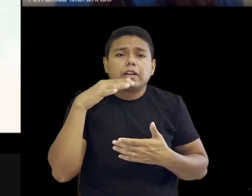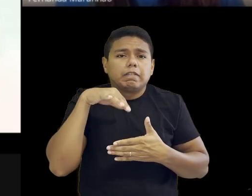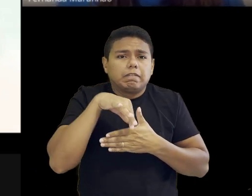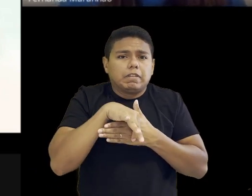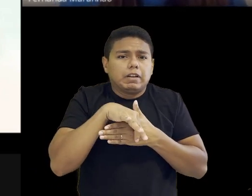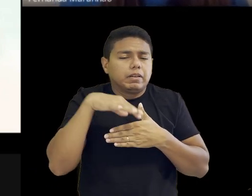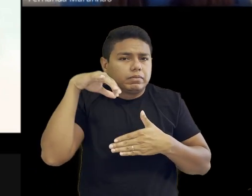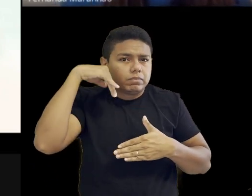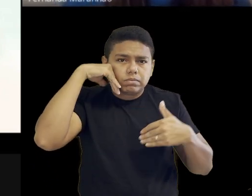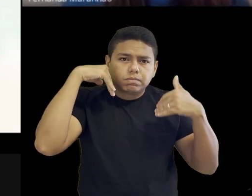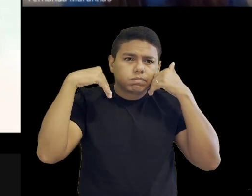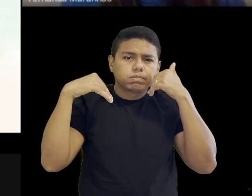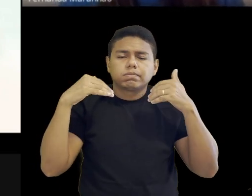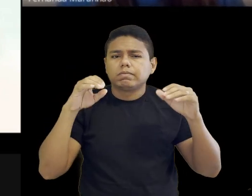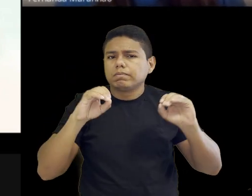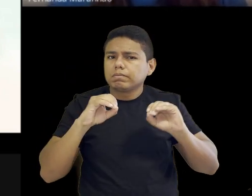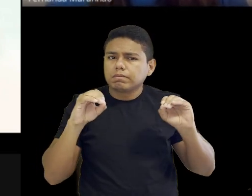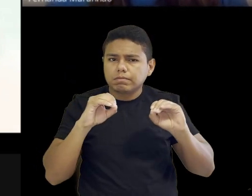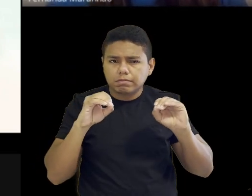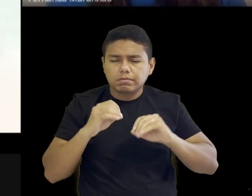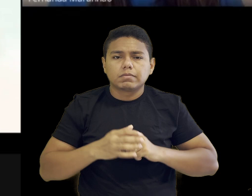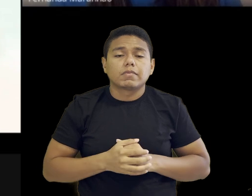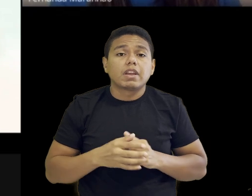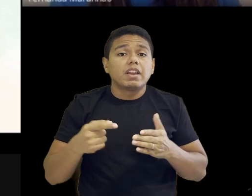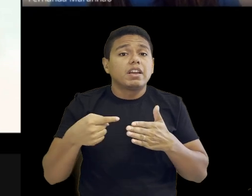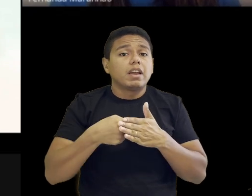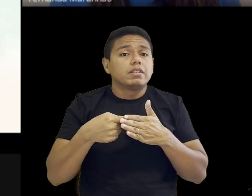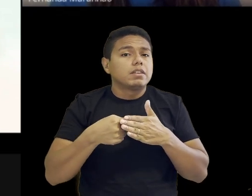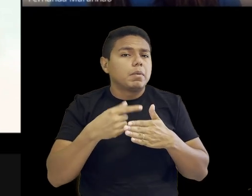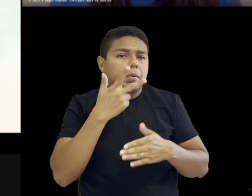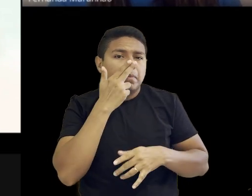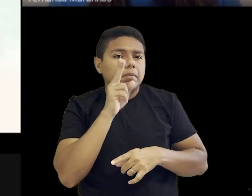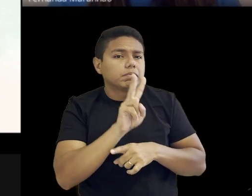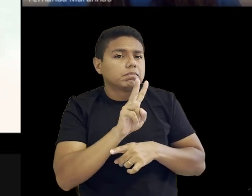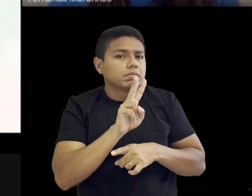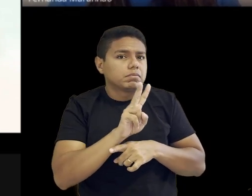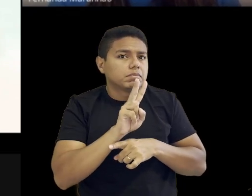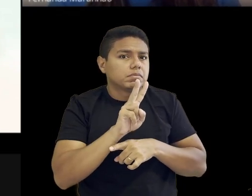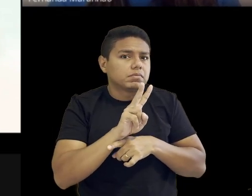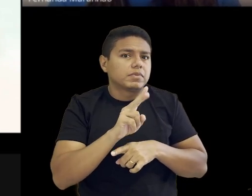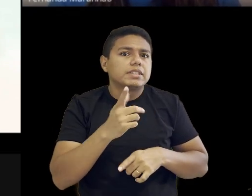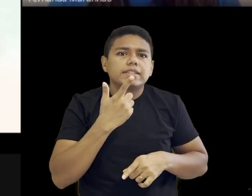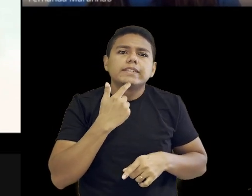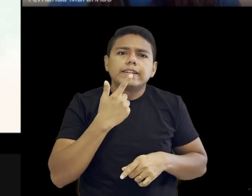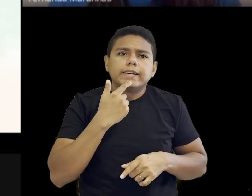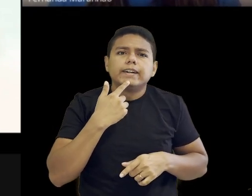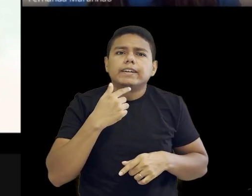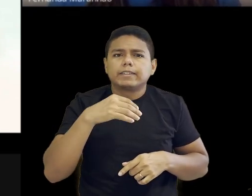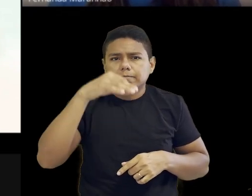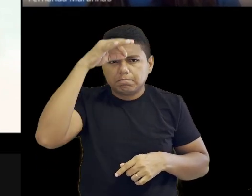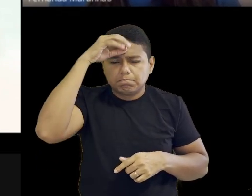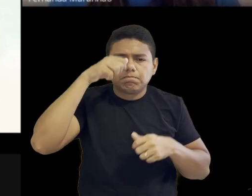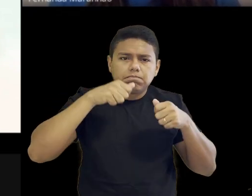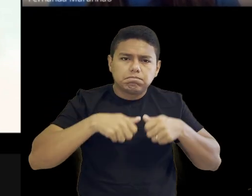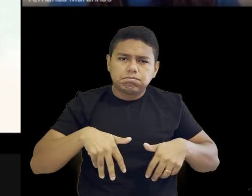cursar com febre. Essa paciente, ao exame especular, vai ter saída ativa de sangue pelo orifício cervical